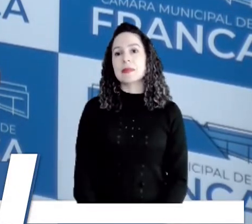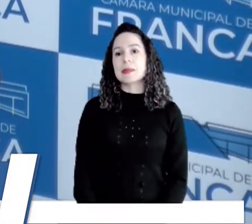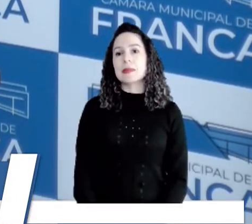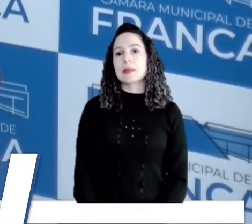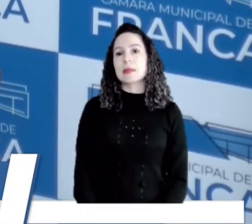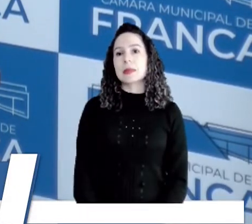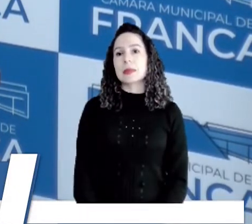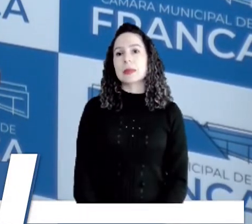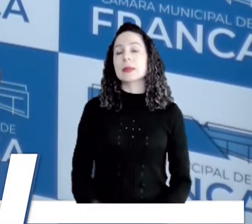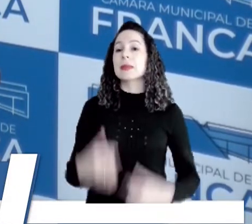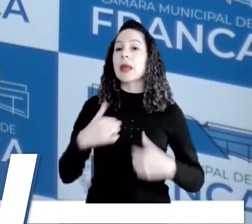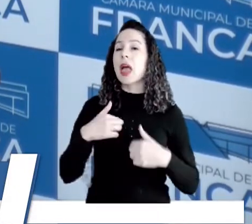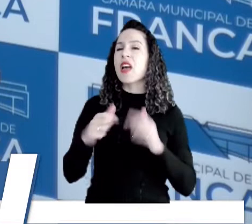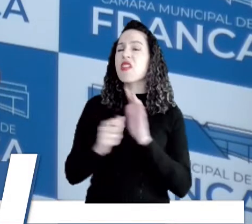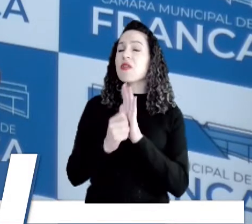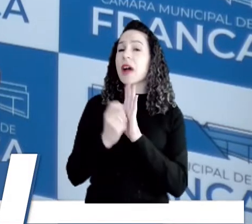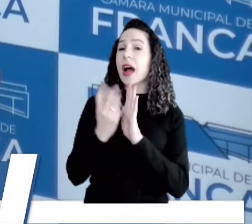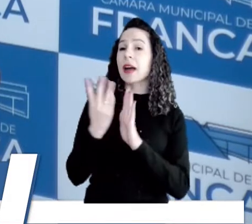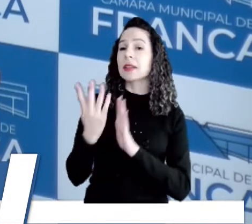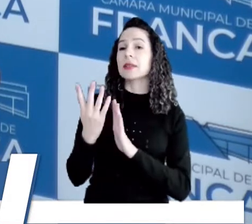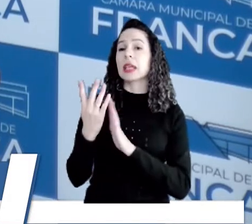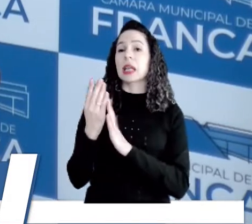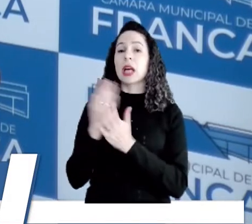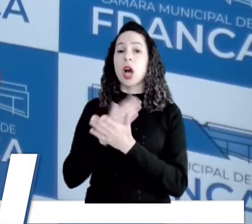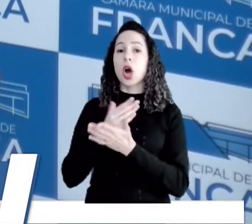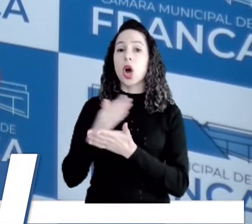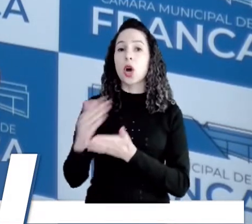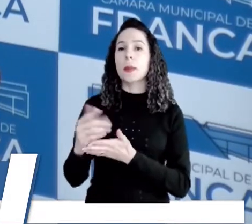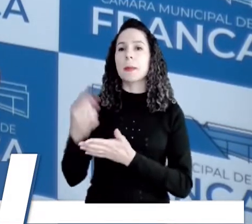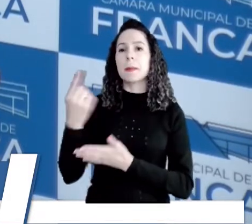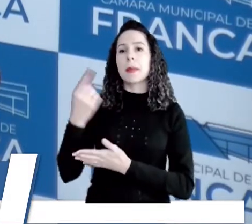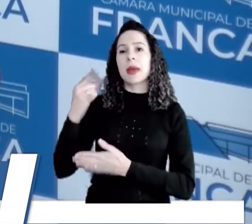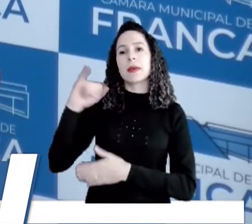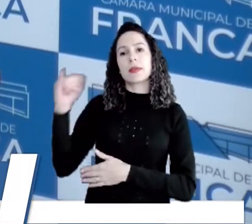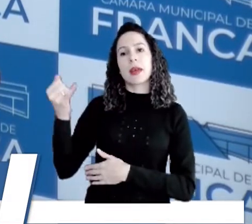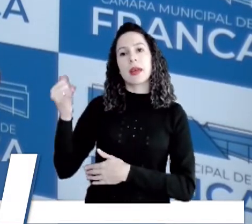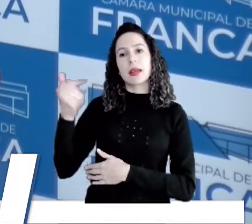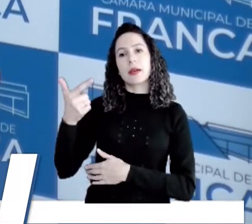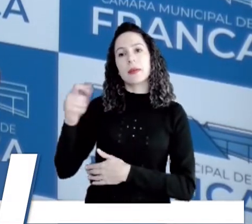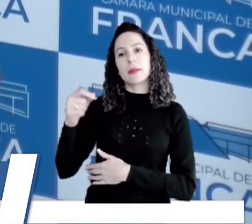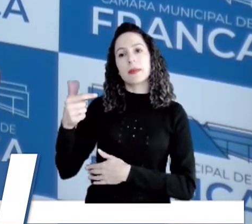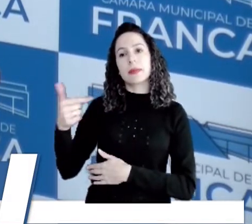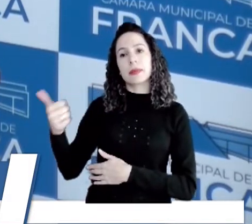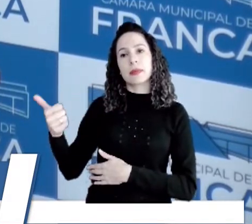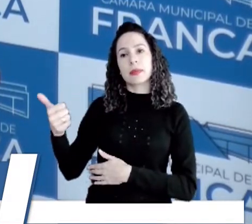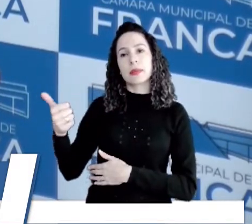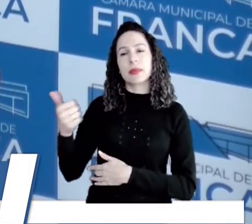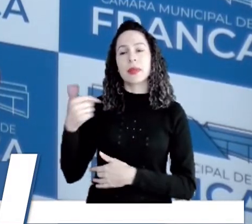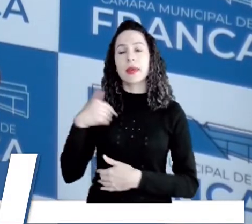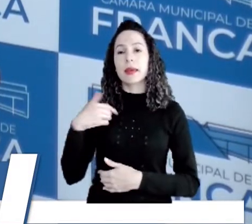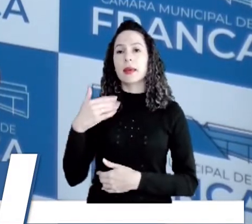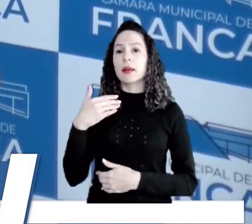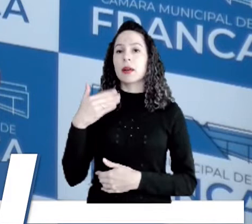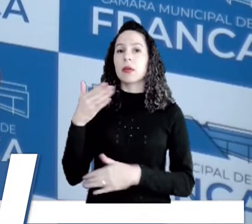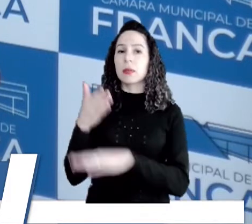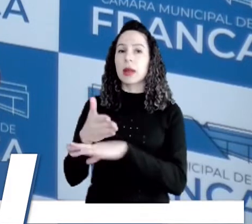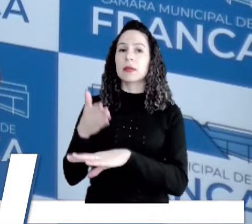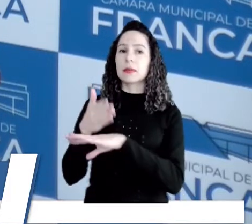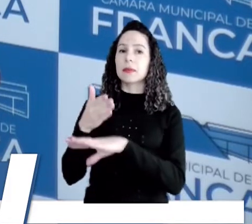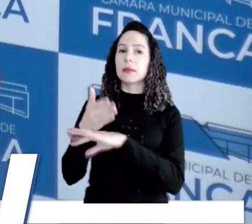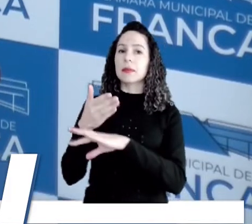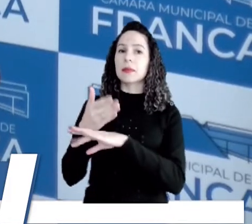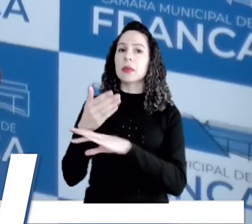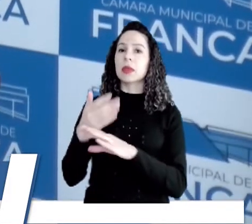eu inúmeras vezes, desde 1º de janeiro de 2021, eu estive frequentemente no